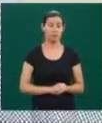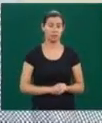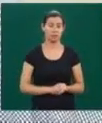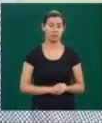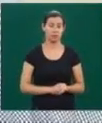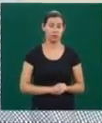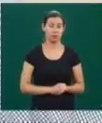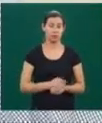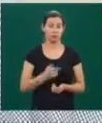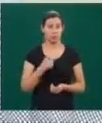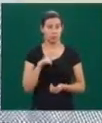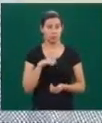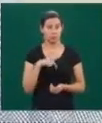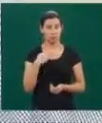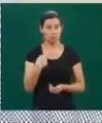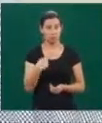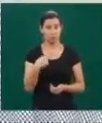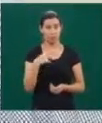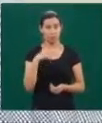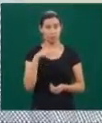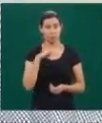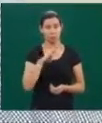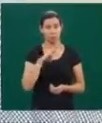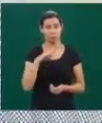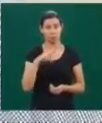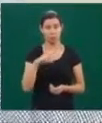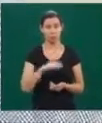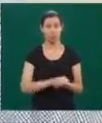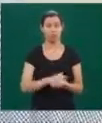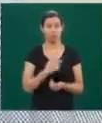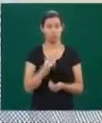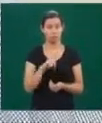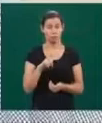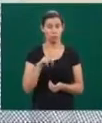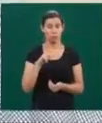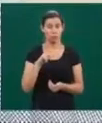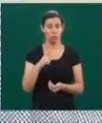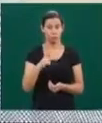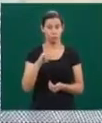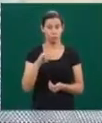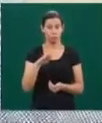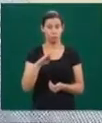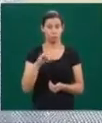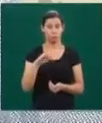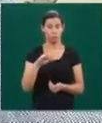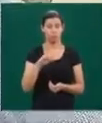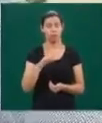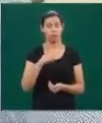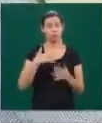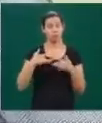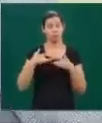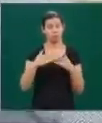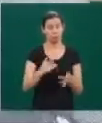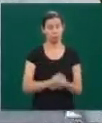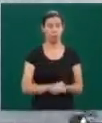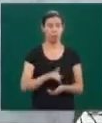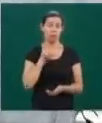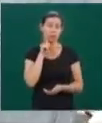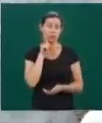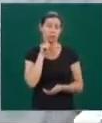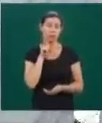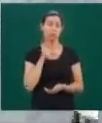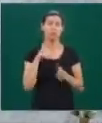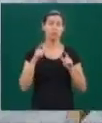ensino médio e o PIBIC Júnior, e alguns alunos do PIBIC voluntário que estão se candidatando. A data e o local do evento?